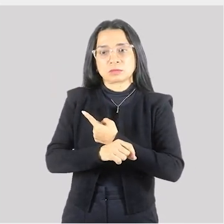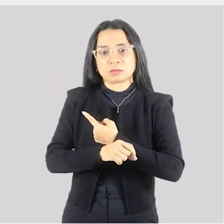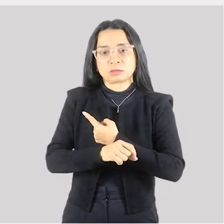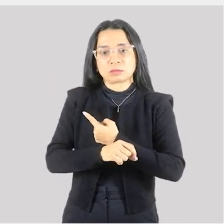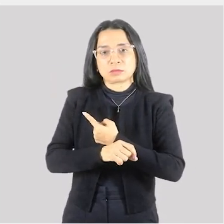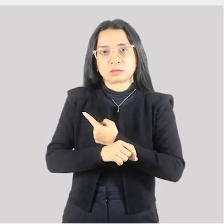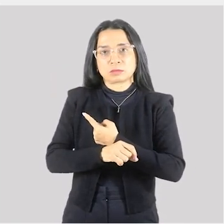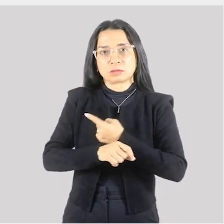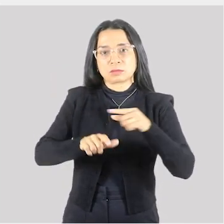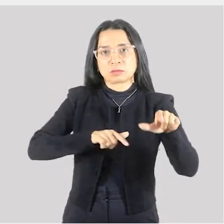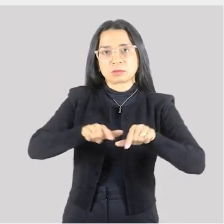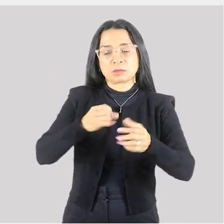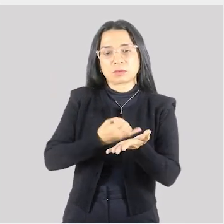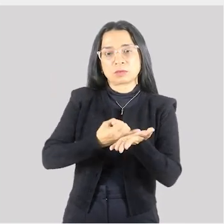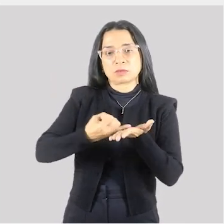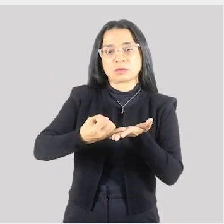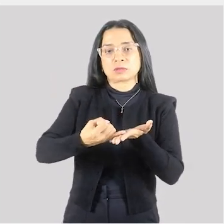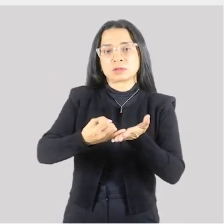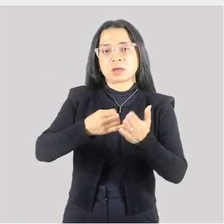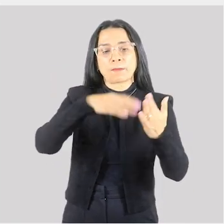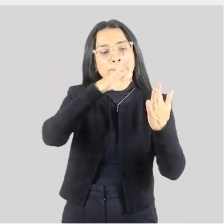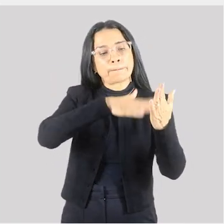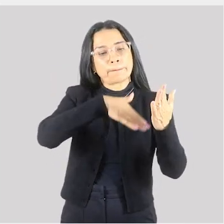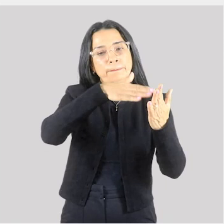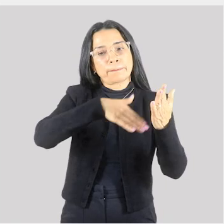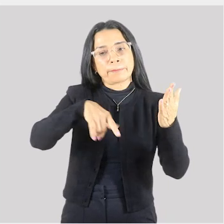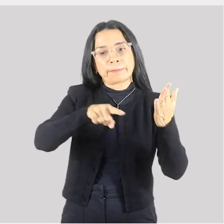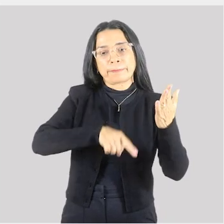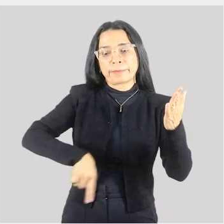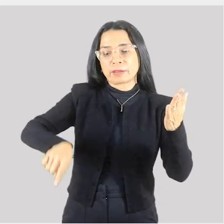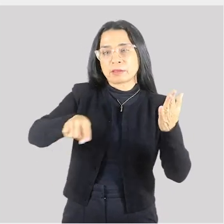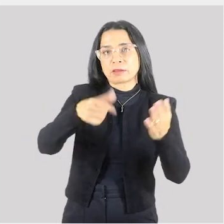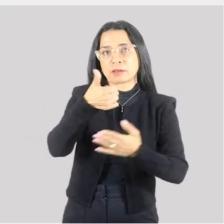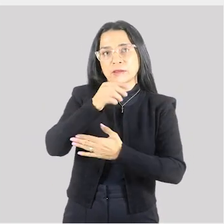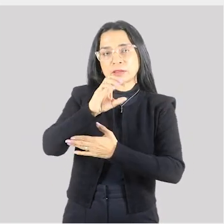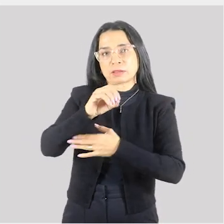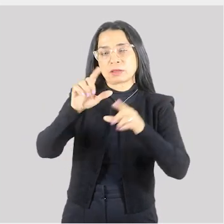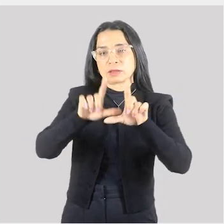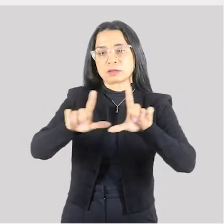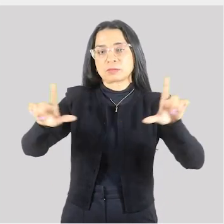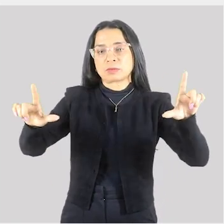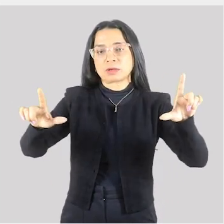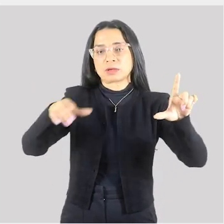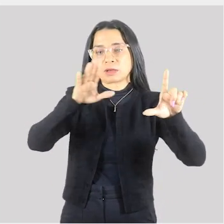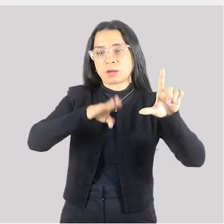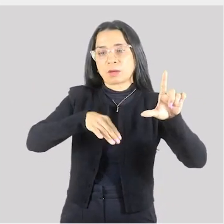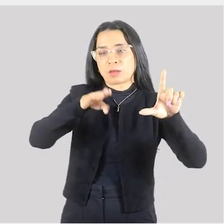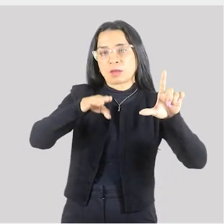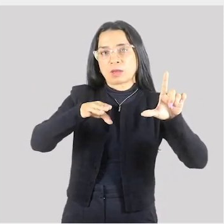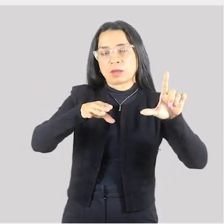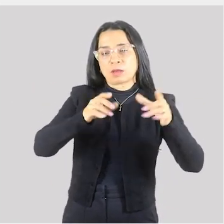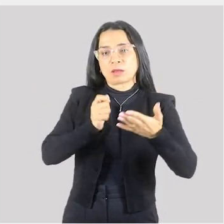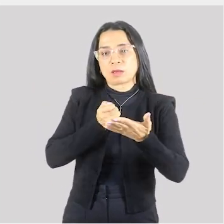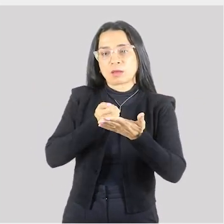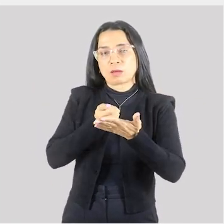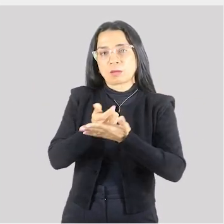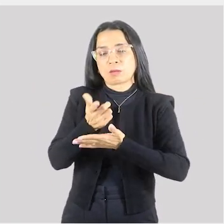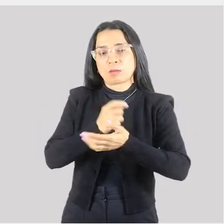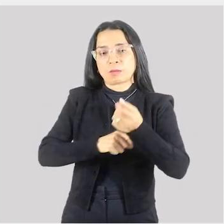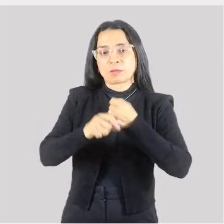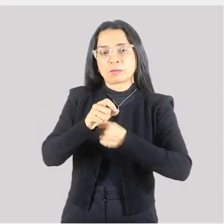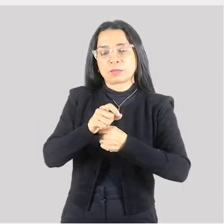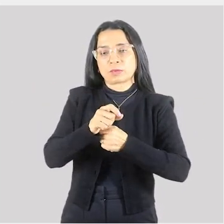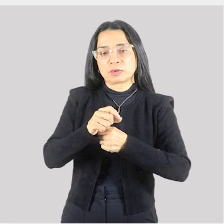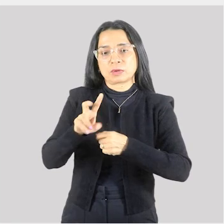para o serviço inicial pintará o fundo de 10 placas e cobrará um valor de acordo